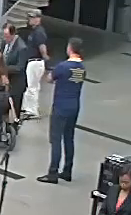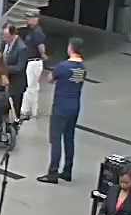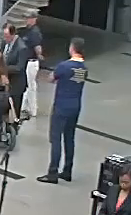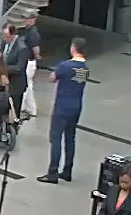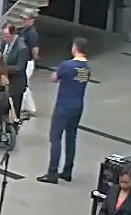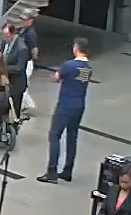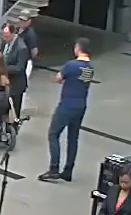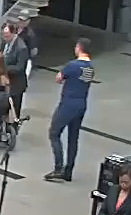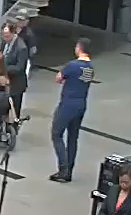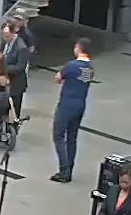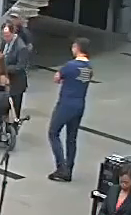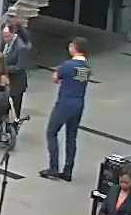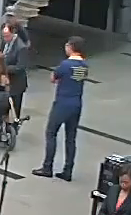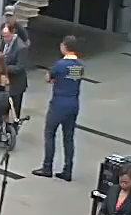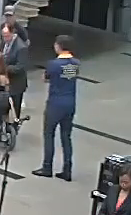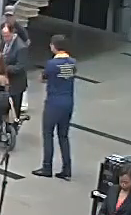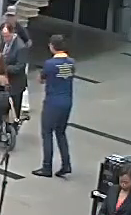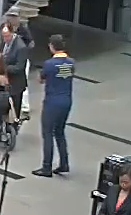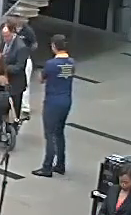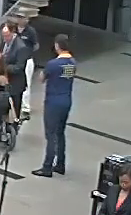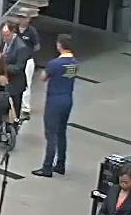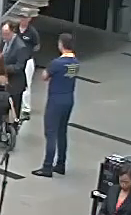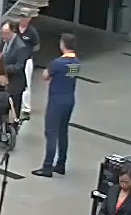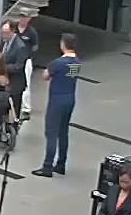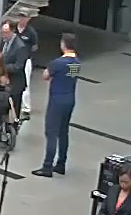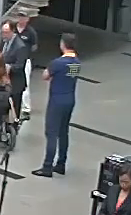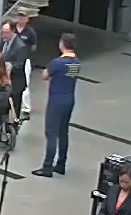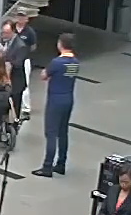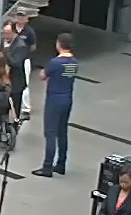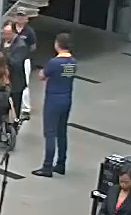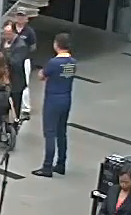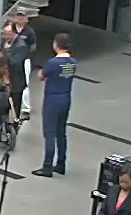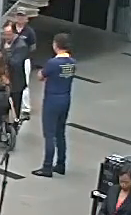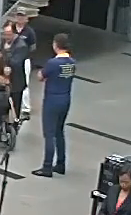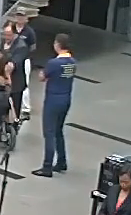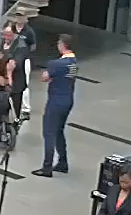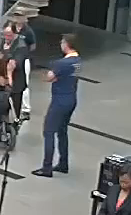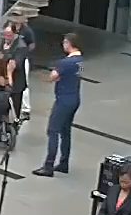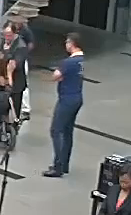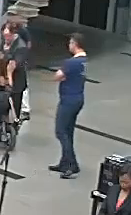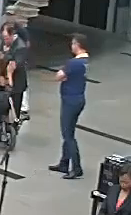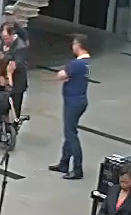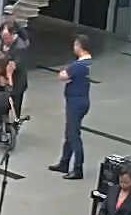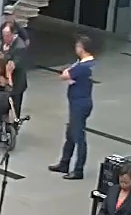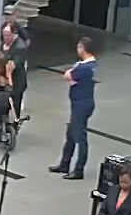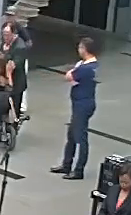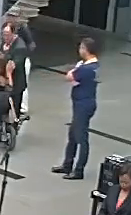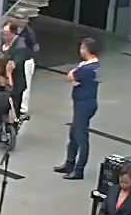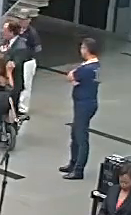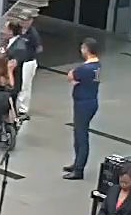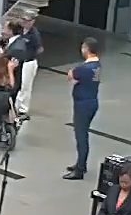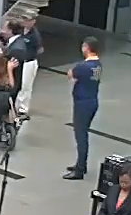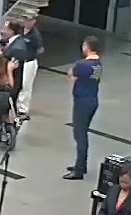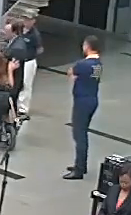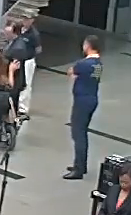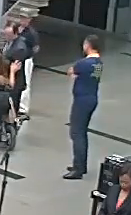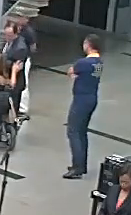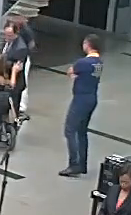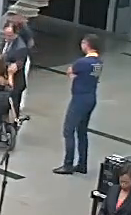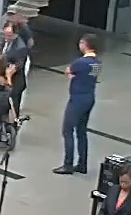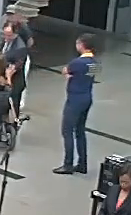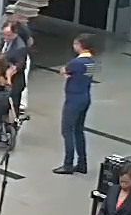e gente pode brigar mesmo porque eu pago imposto eu pago os vereadores eu pago caro porque os remédios tá